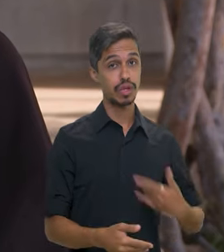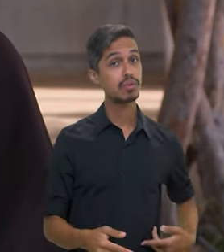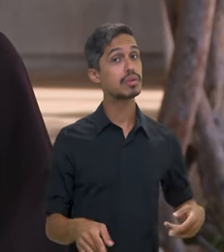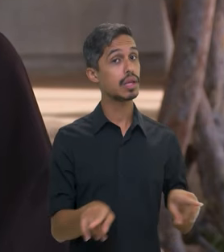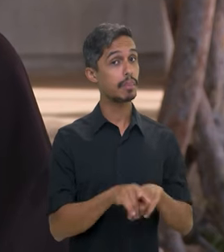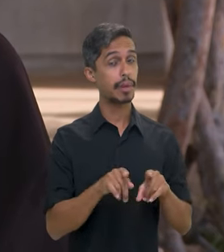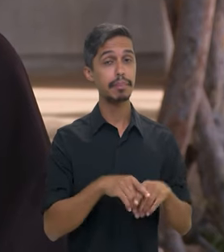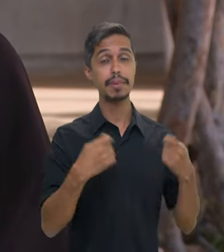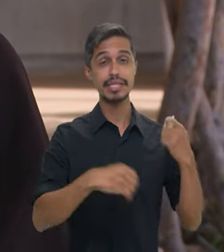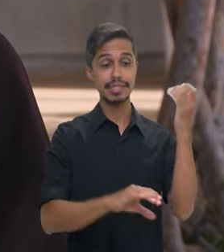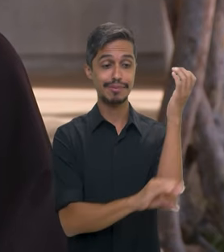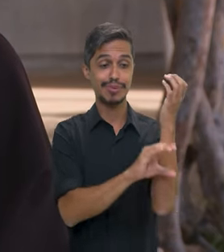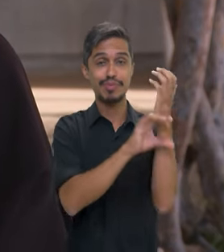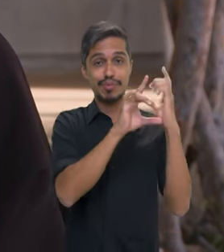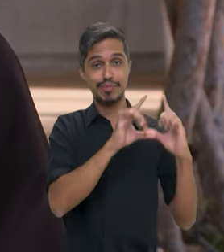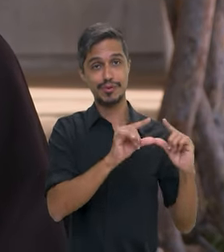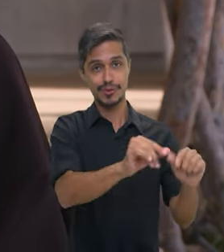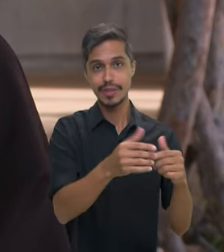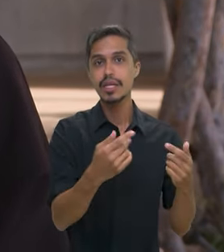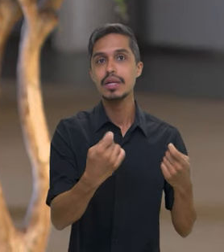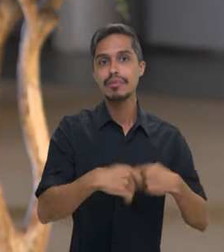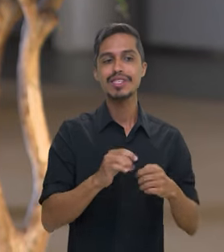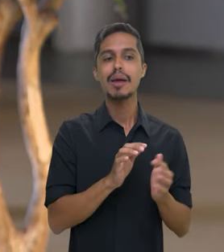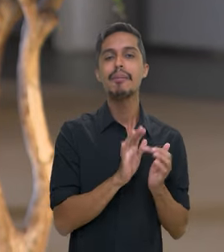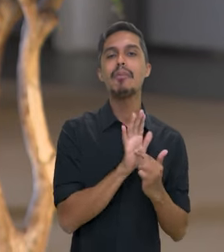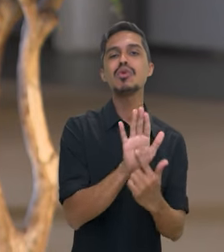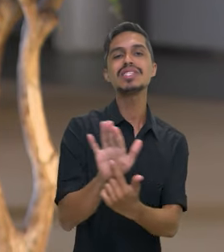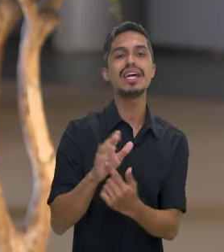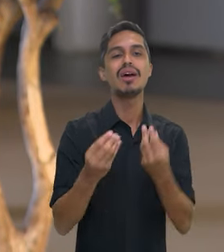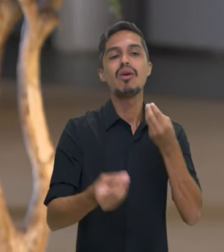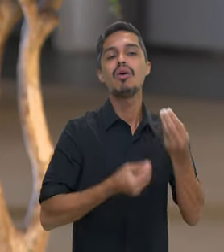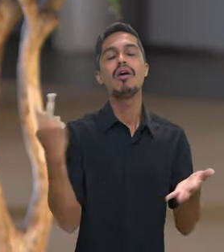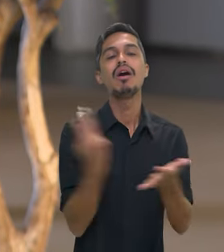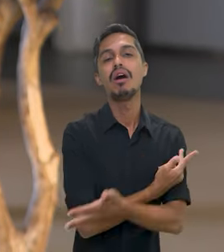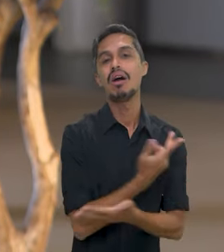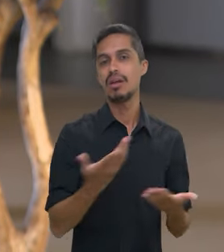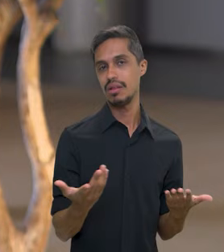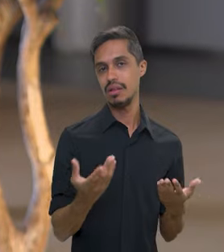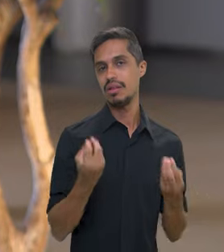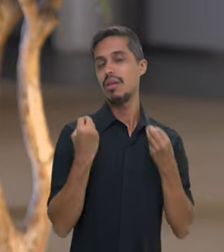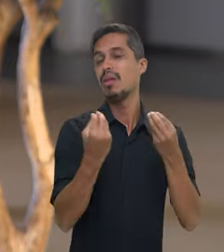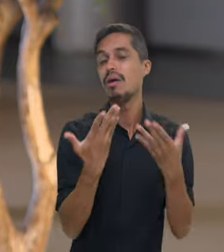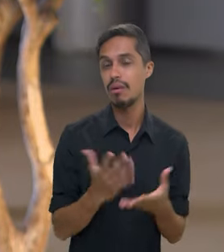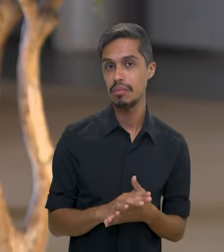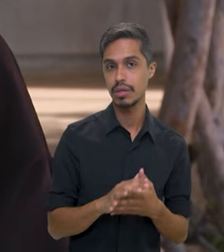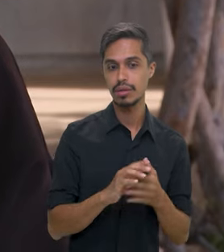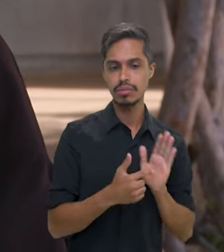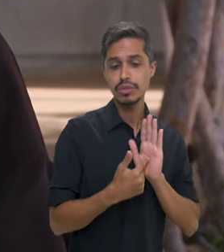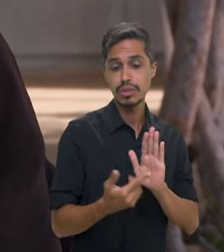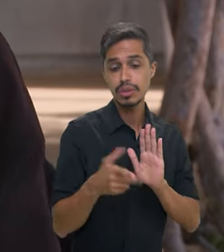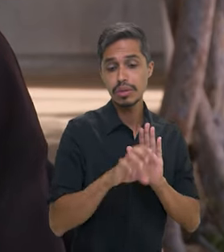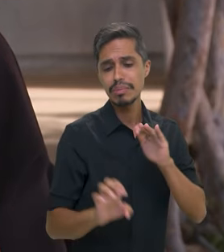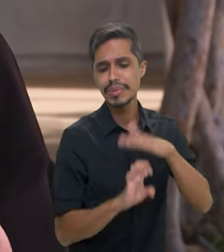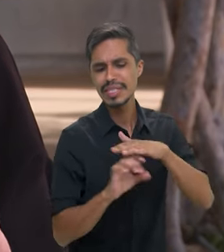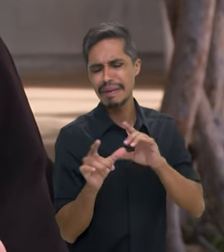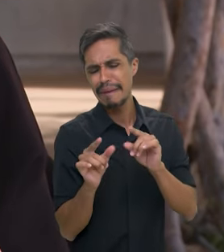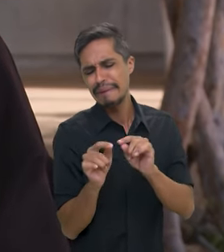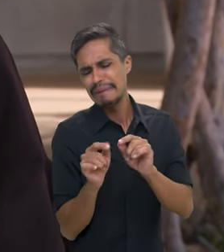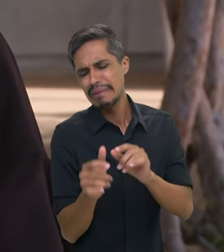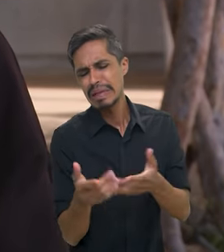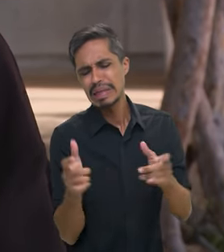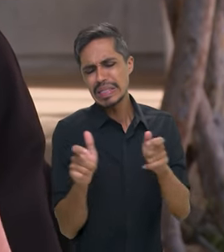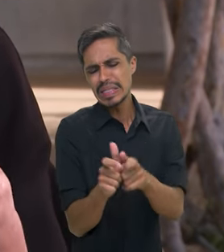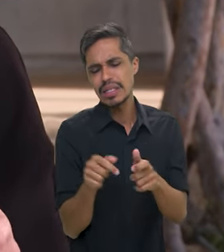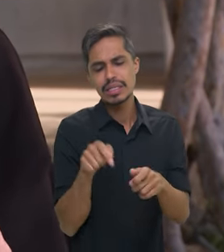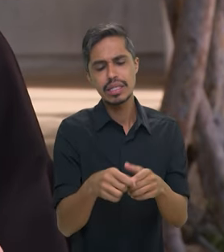cabe ao governo também encurtar o caminho, né? Mostrar os atalhos, mostrar como é possível para uma empresa que,